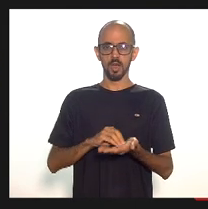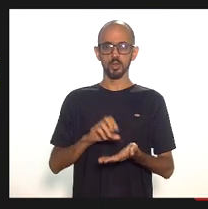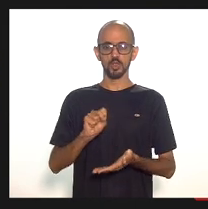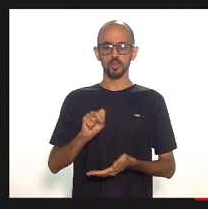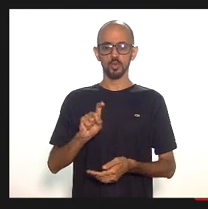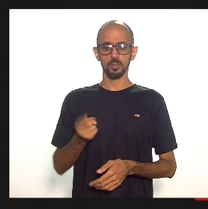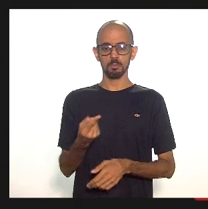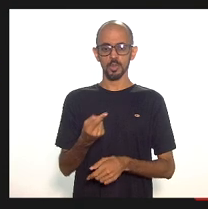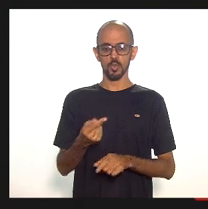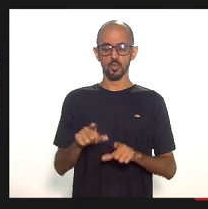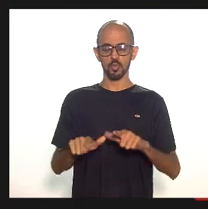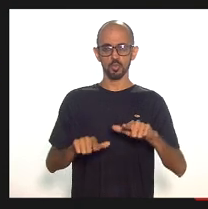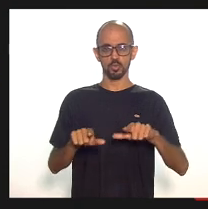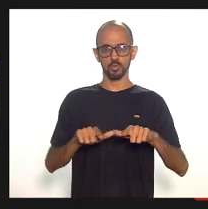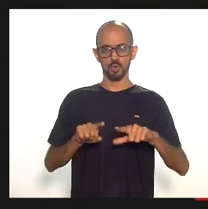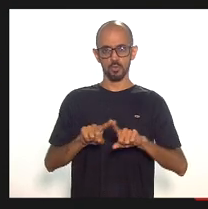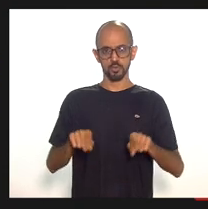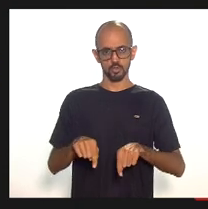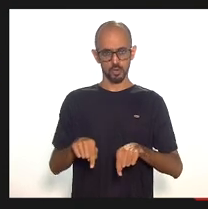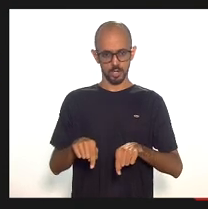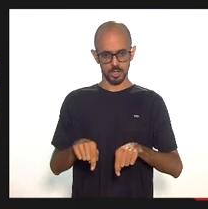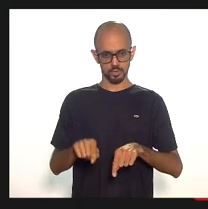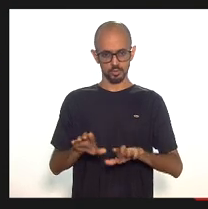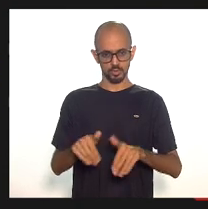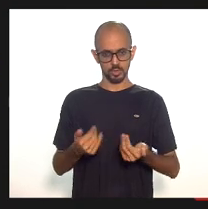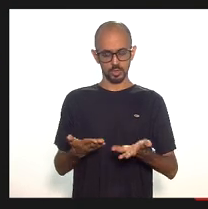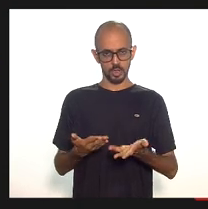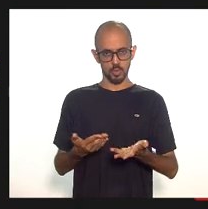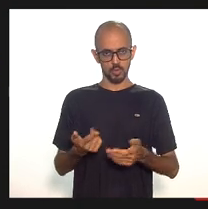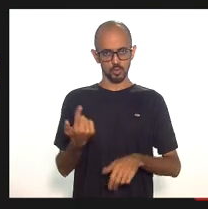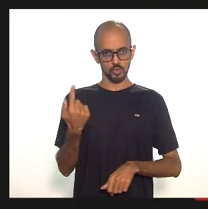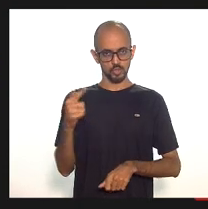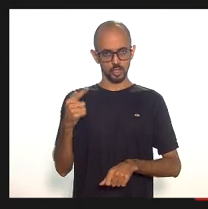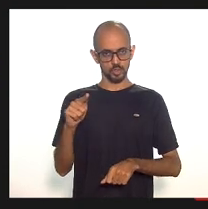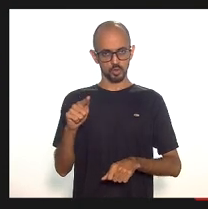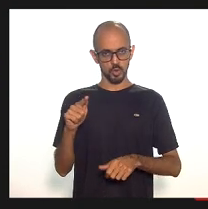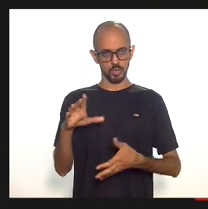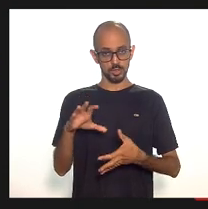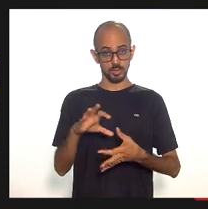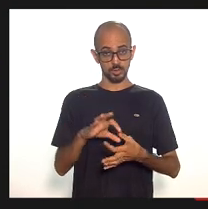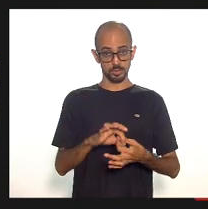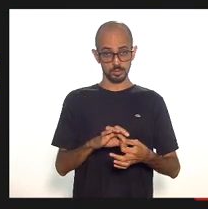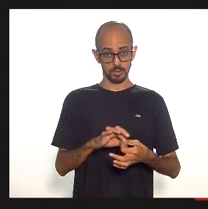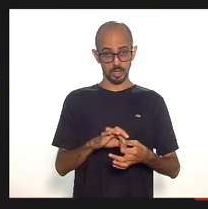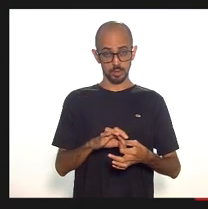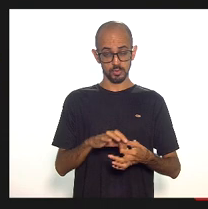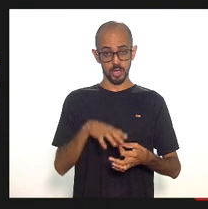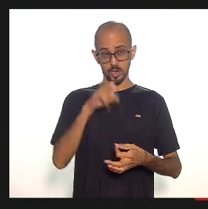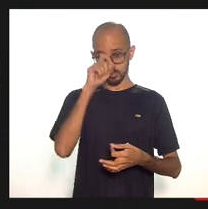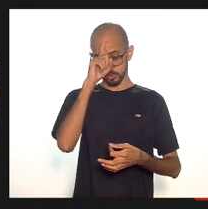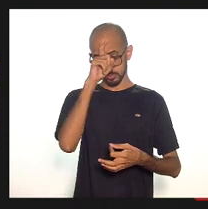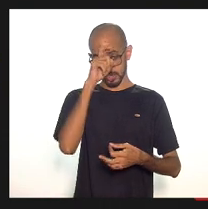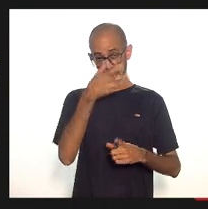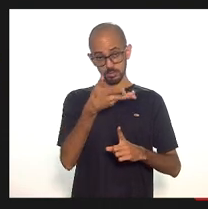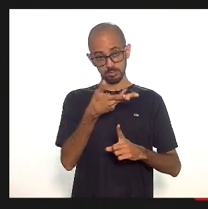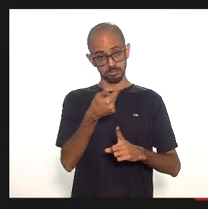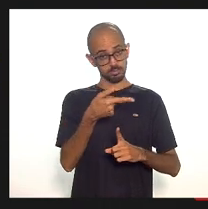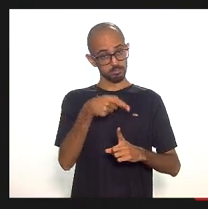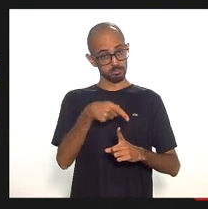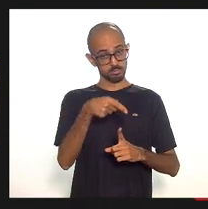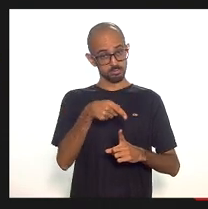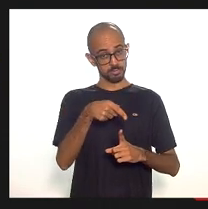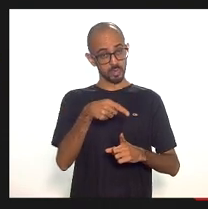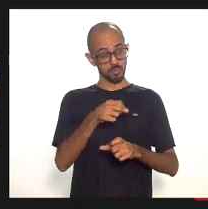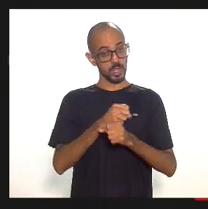mil trabalhadores. Então, gestores ligados aos hospitais nacionais, né, de excelência, ficaram anos e anos dentro